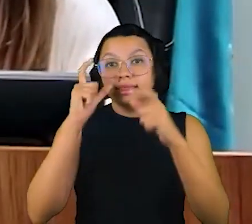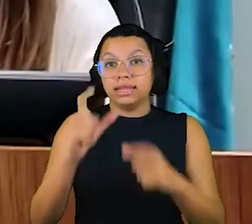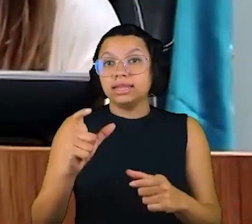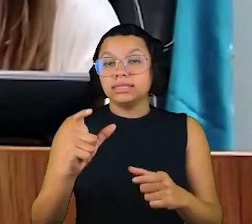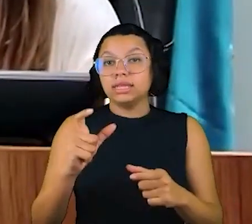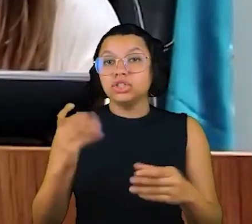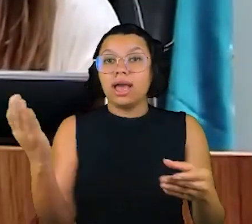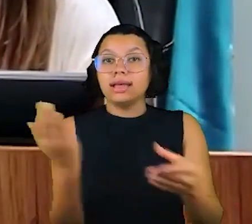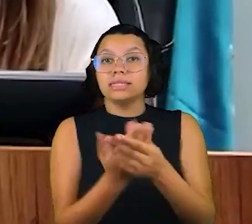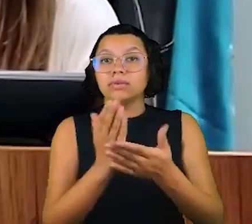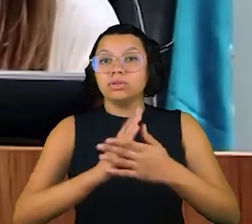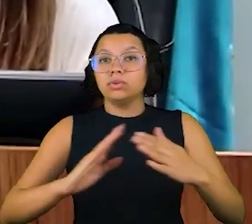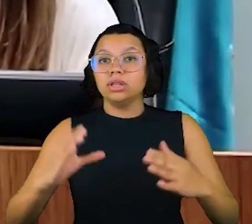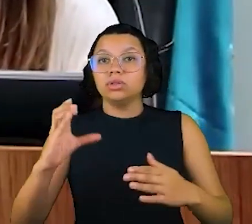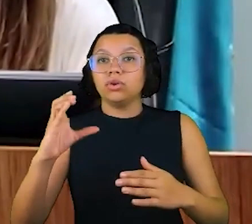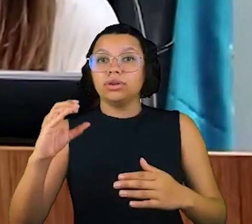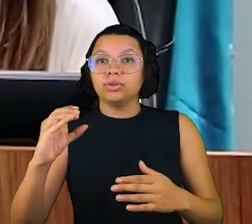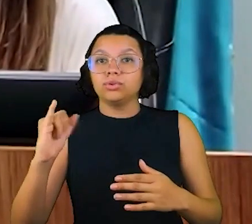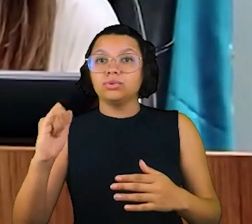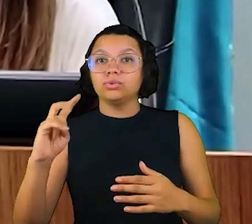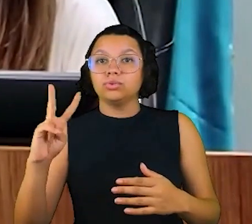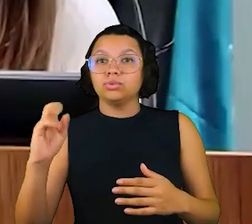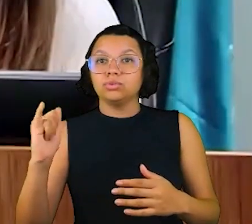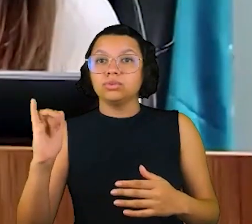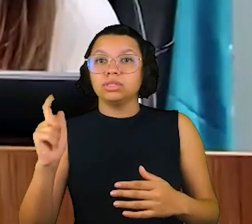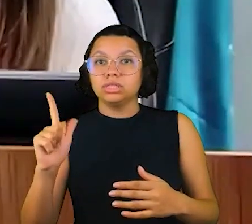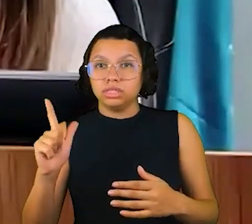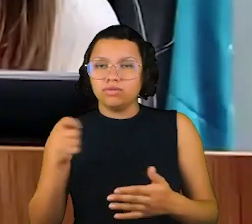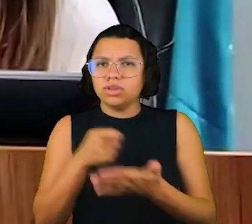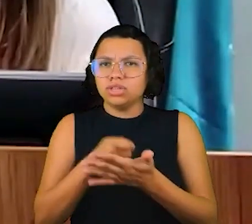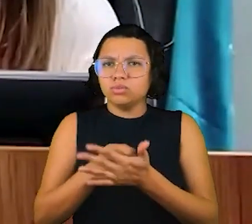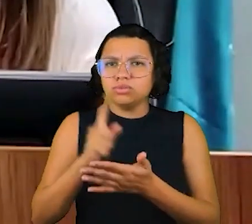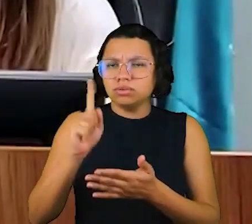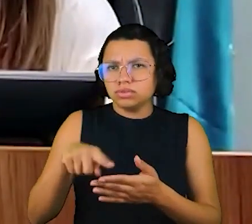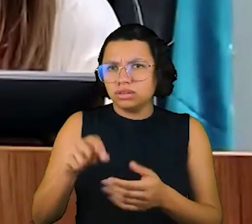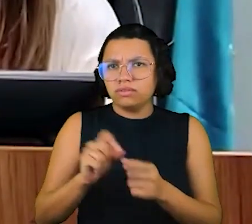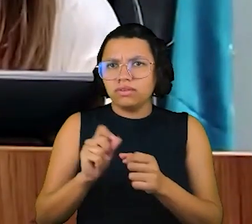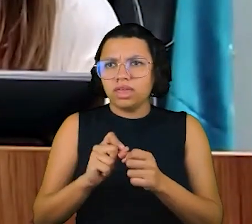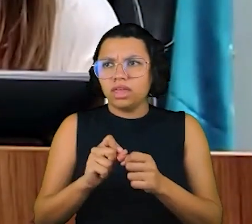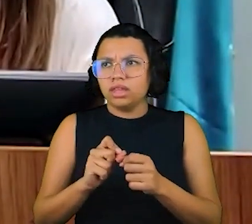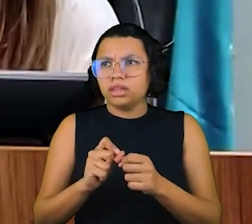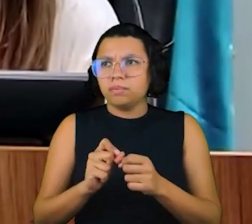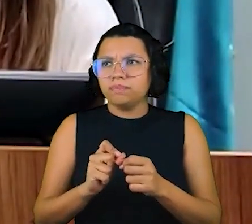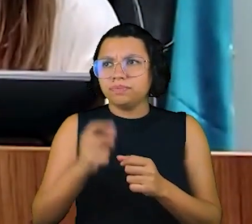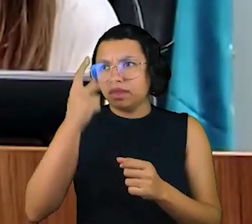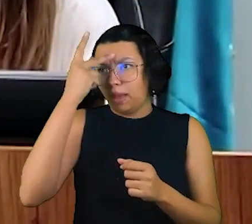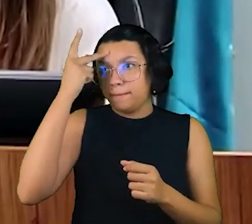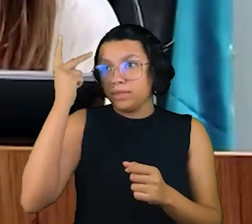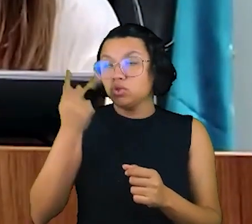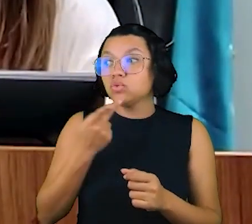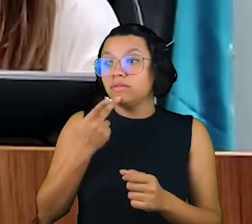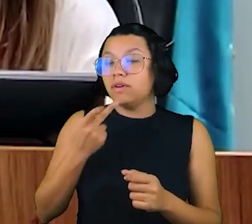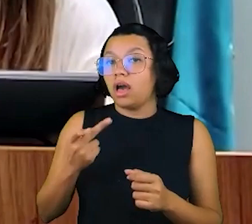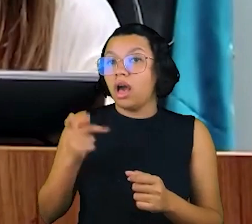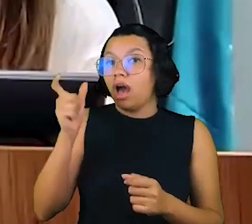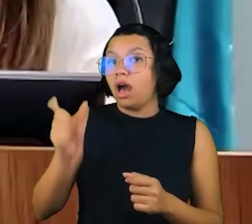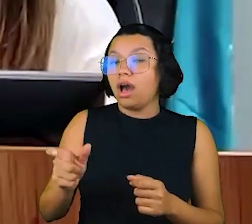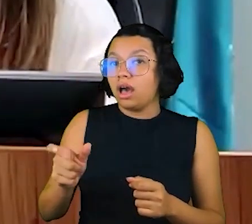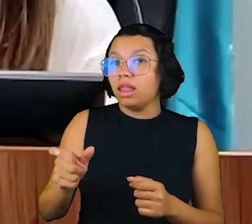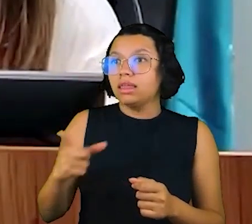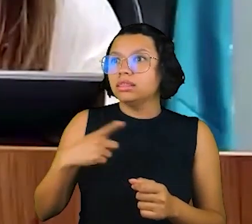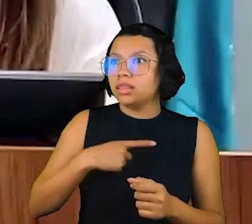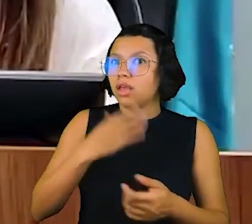que efetivamente interessa. Ação anulatória no cível, execução sendo processada. O sujeito diz, olha, eu tenho